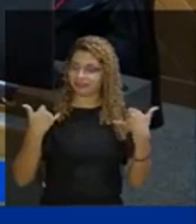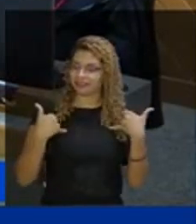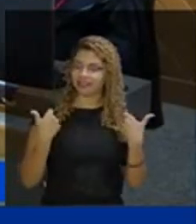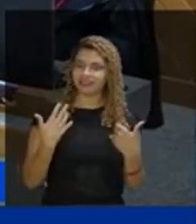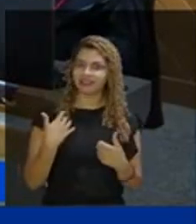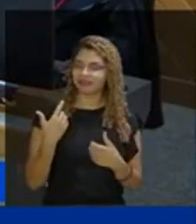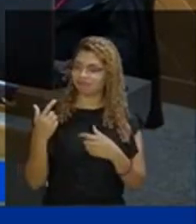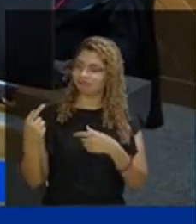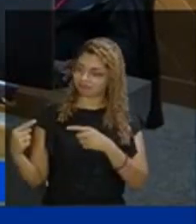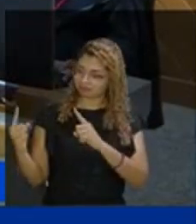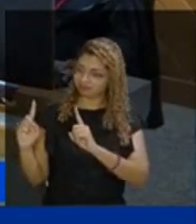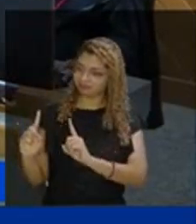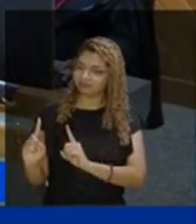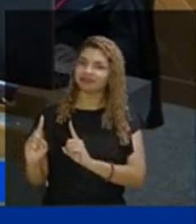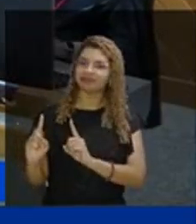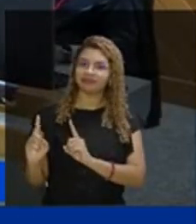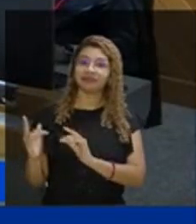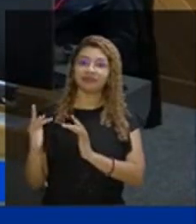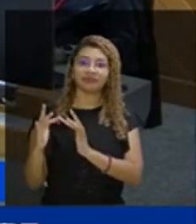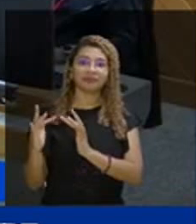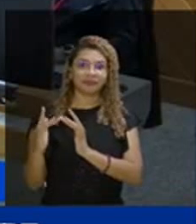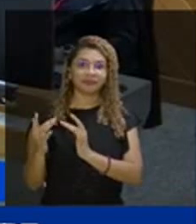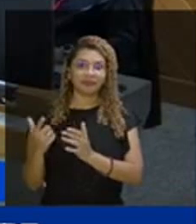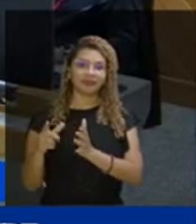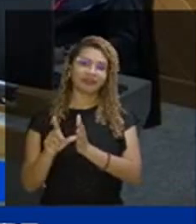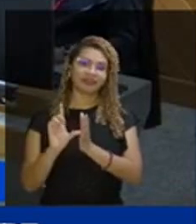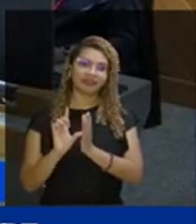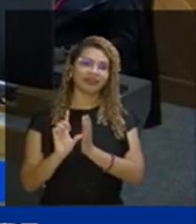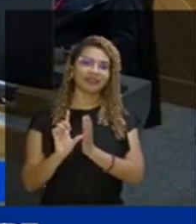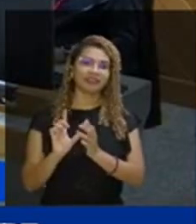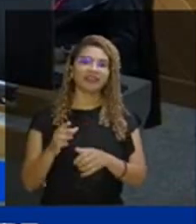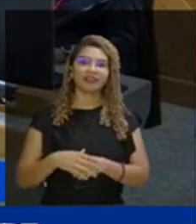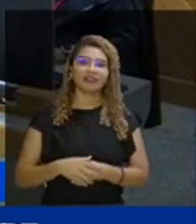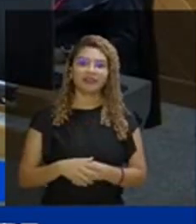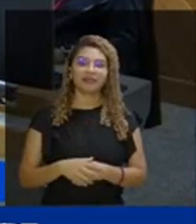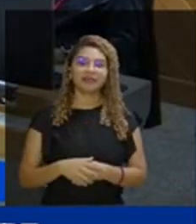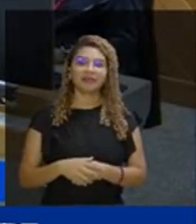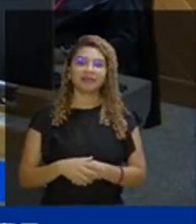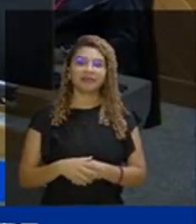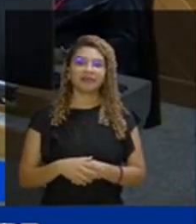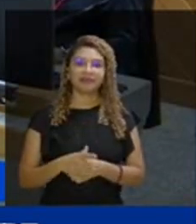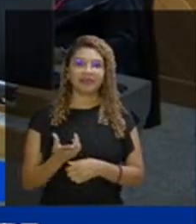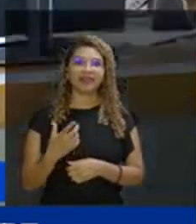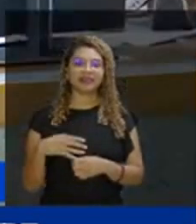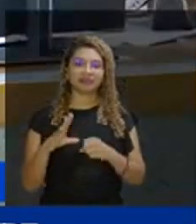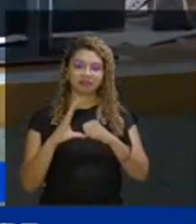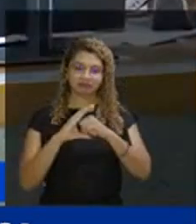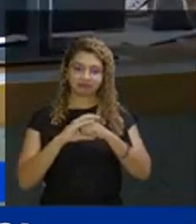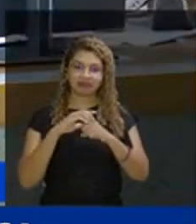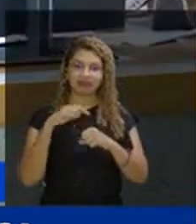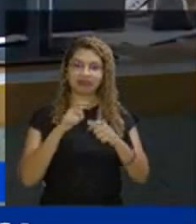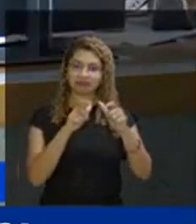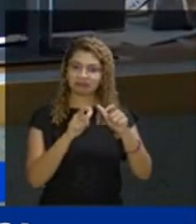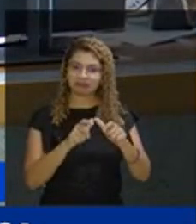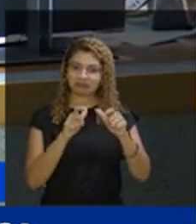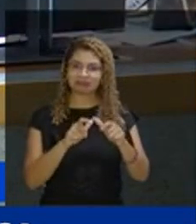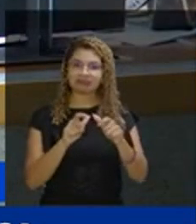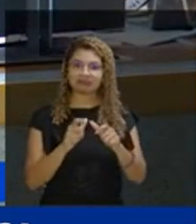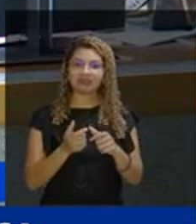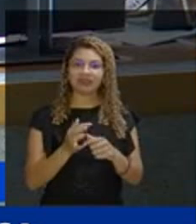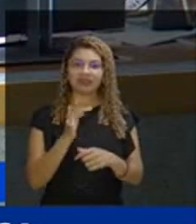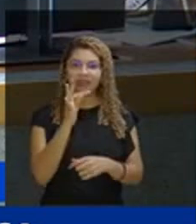olhando em direção à juíza Paola Santos. Tinha saído, presidente, mas foi providenciado em nome do TRE, né, um lindo buquê